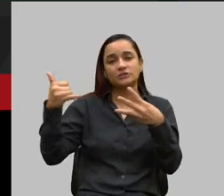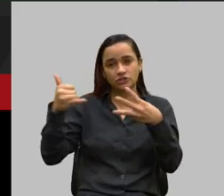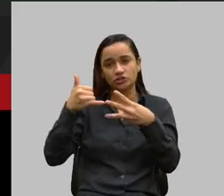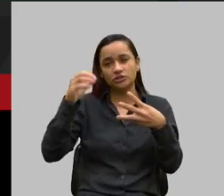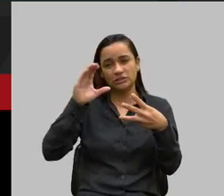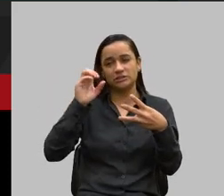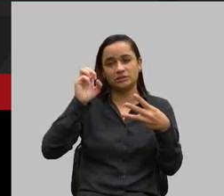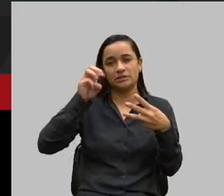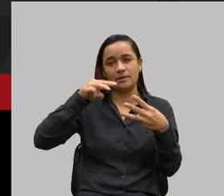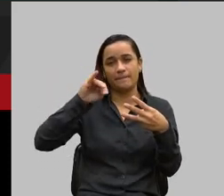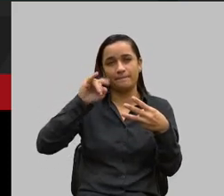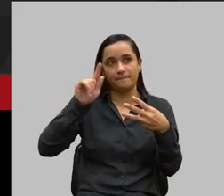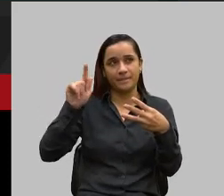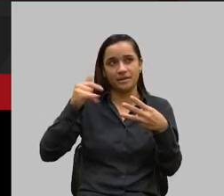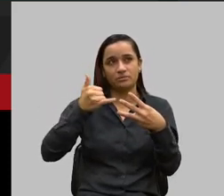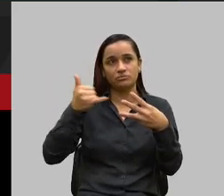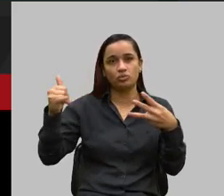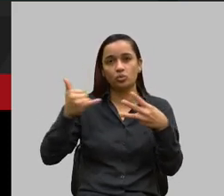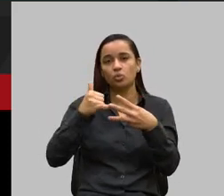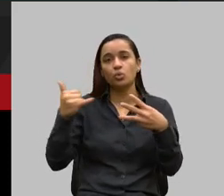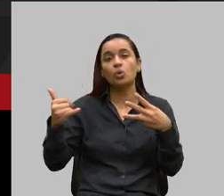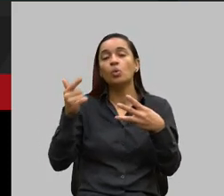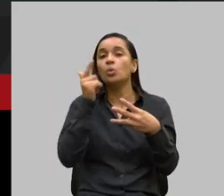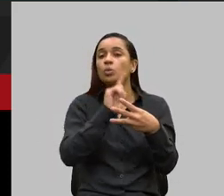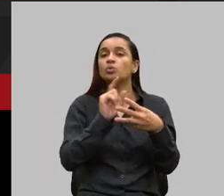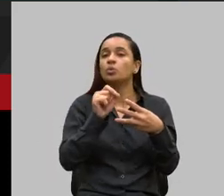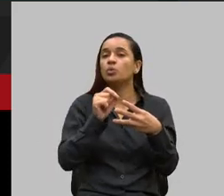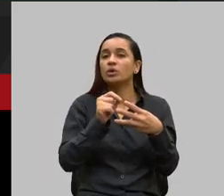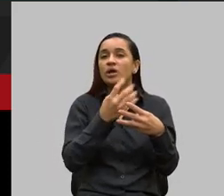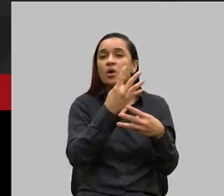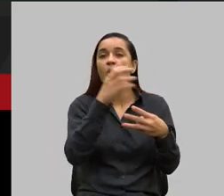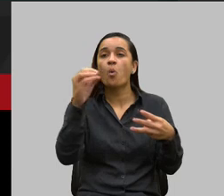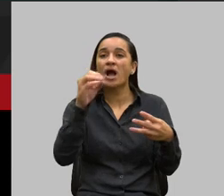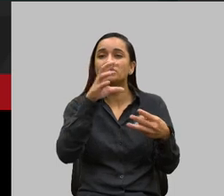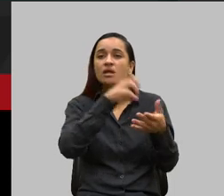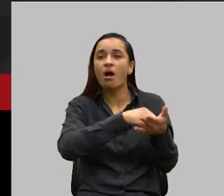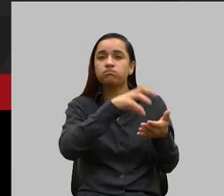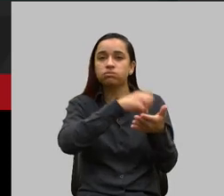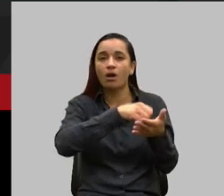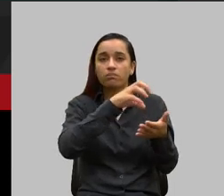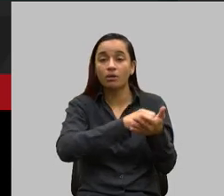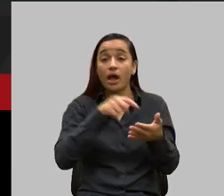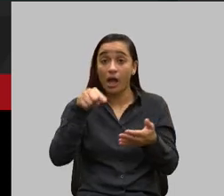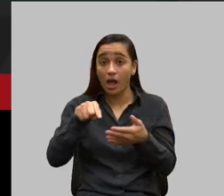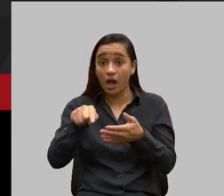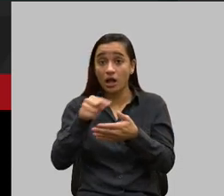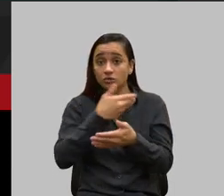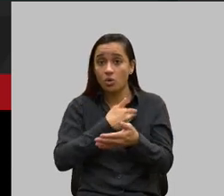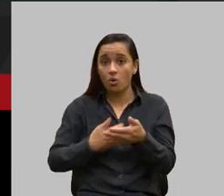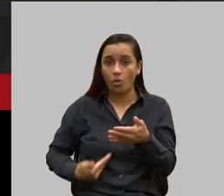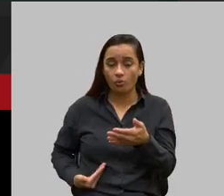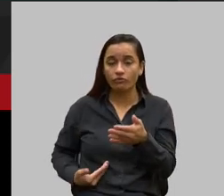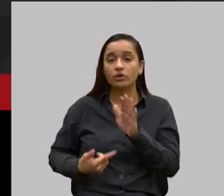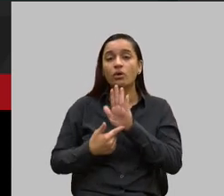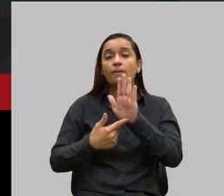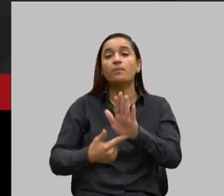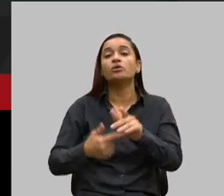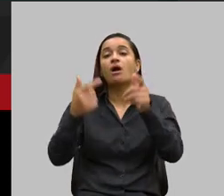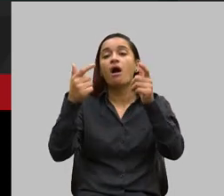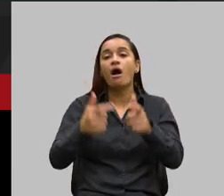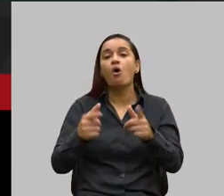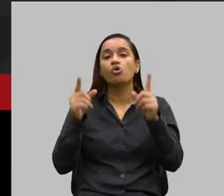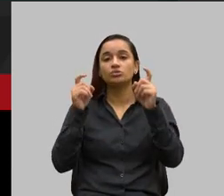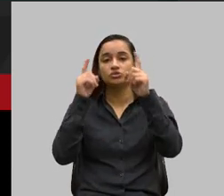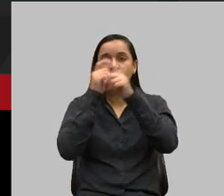e este governo né com apoio de vocês que apontam pra gente onde estão as dificuldades nós